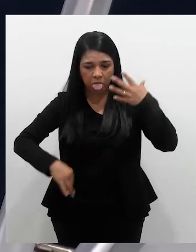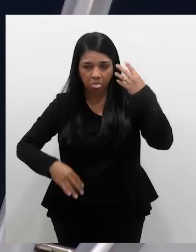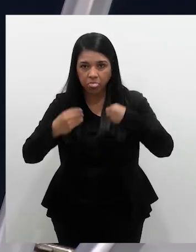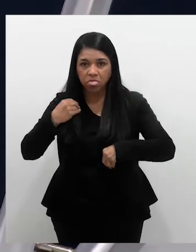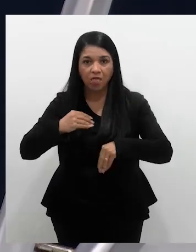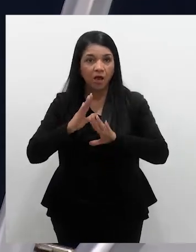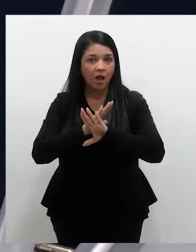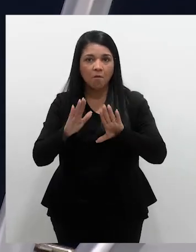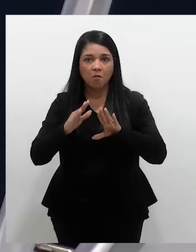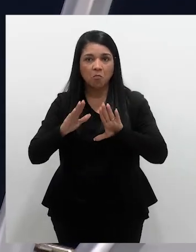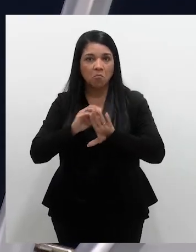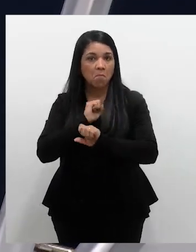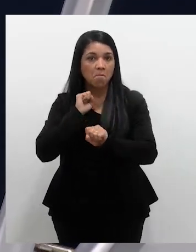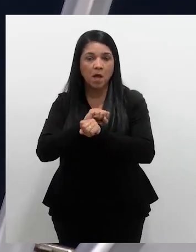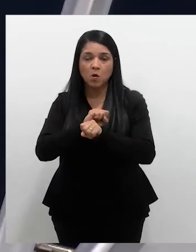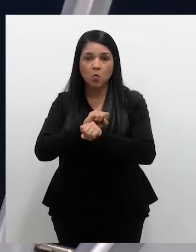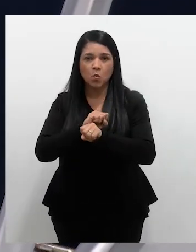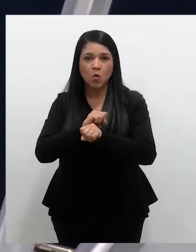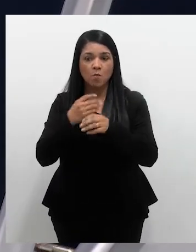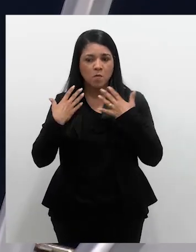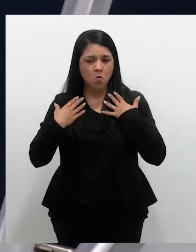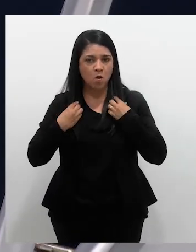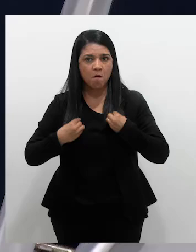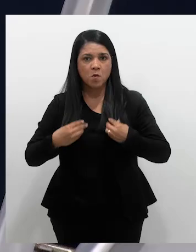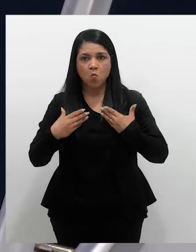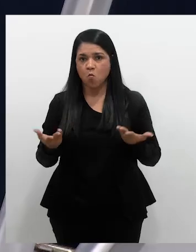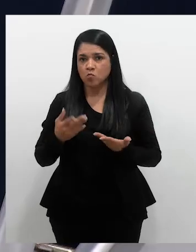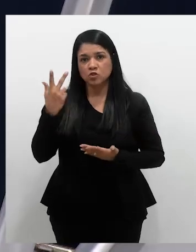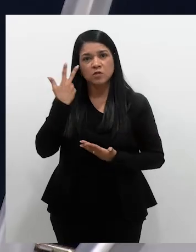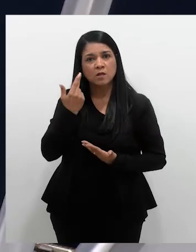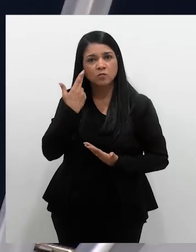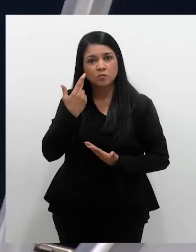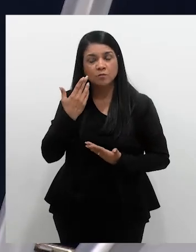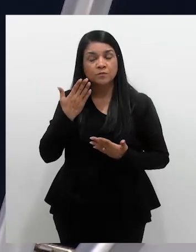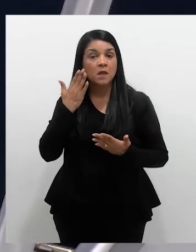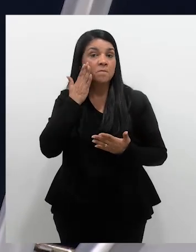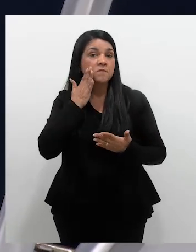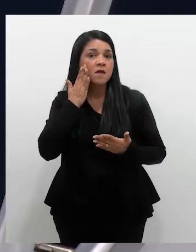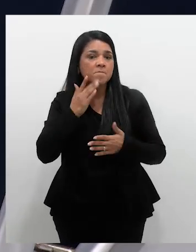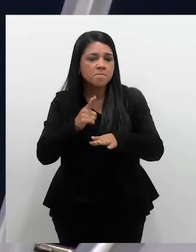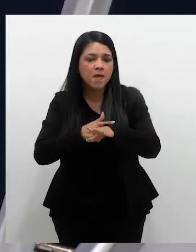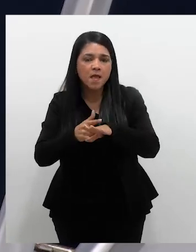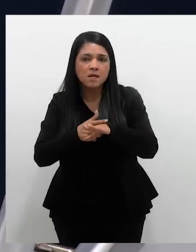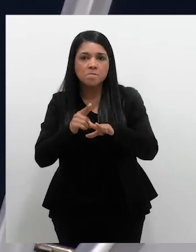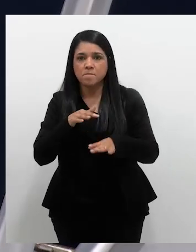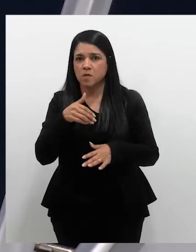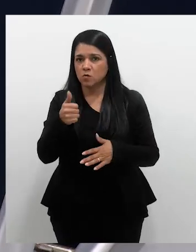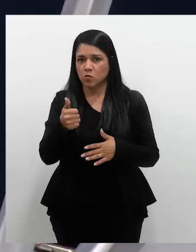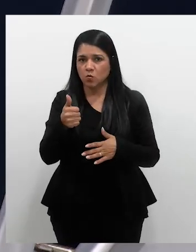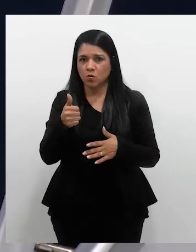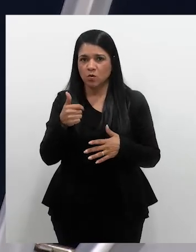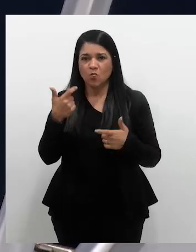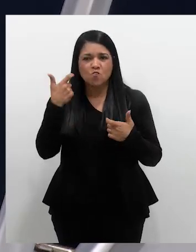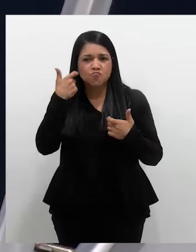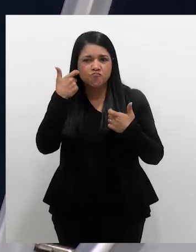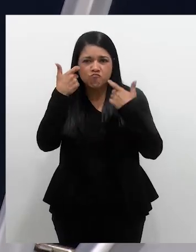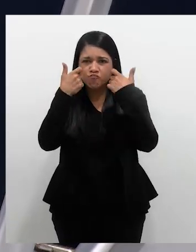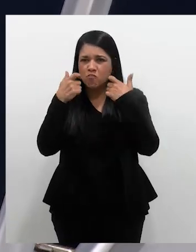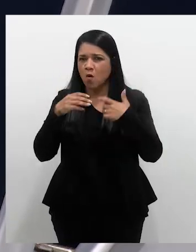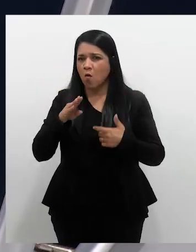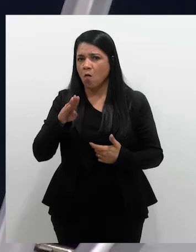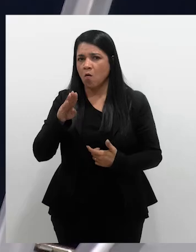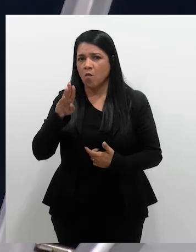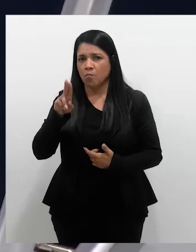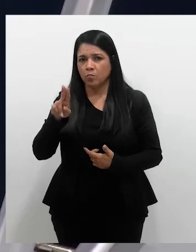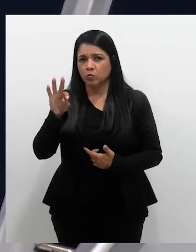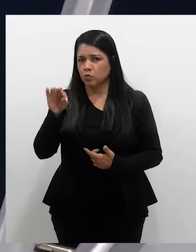ó, é tudo cabelo natural, não é nada postiço. Então, a minha pele melhorou. Eu tô sem nada de botox, sem